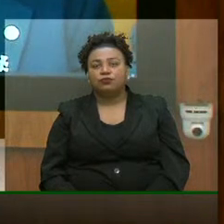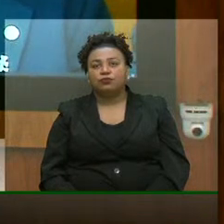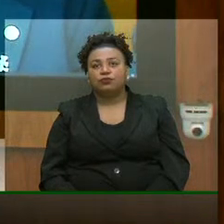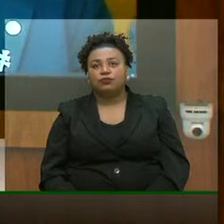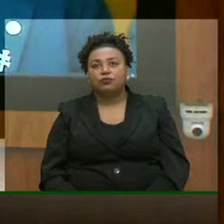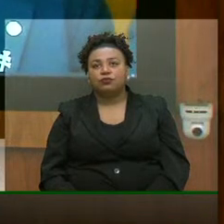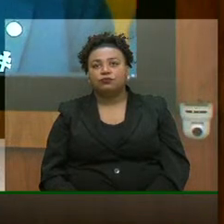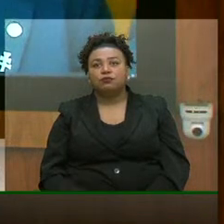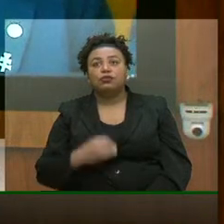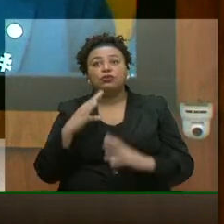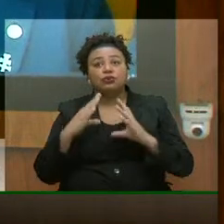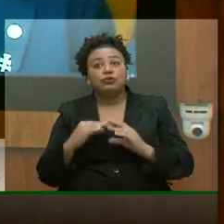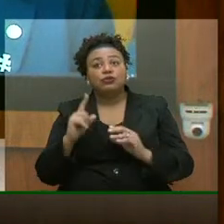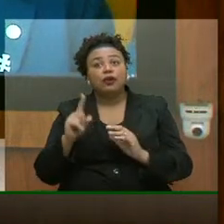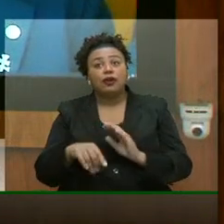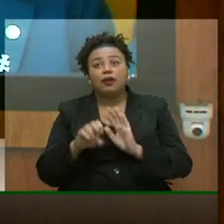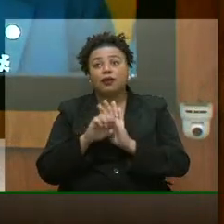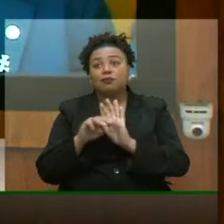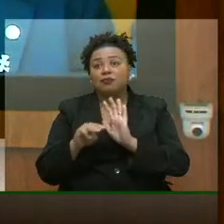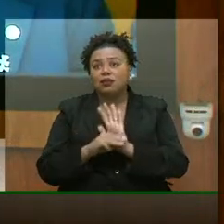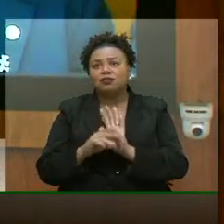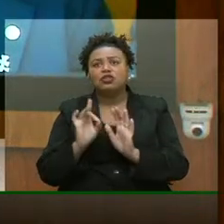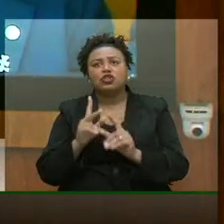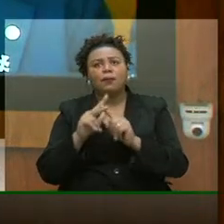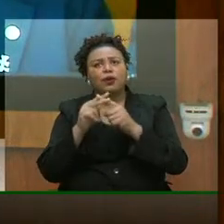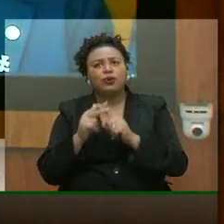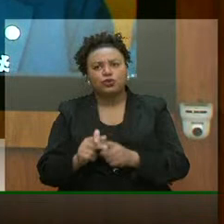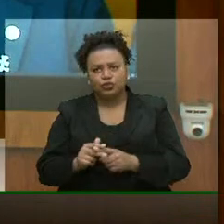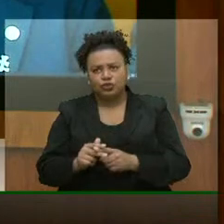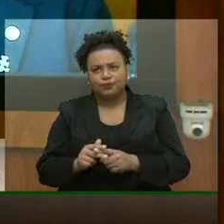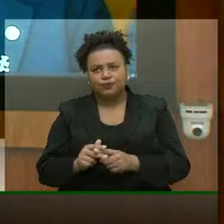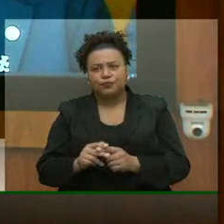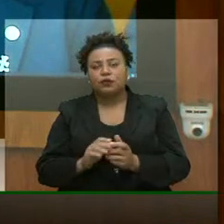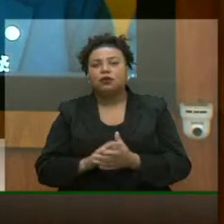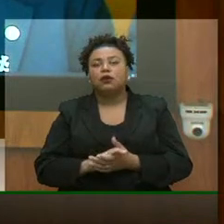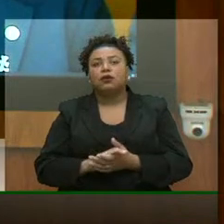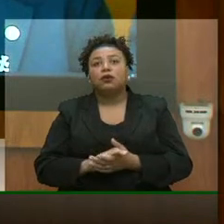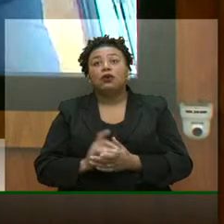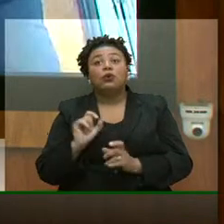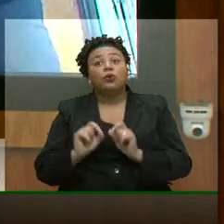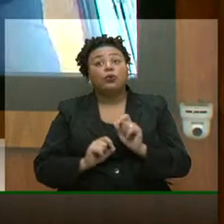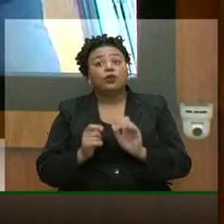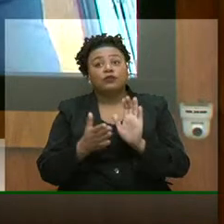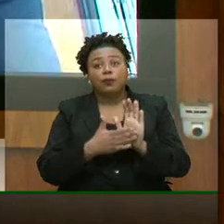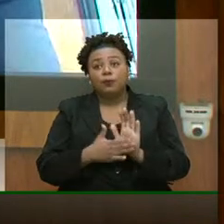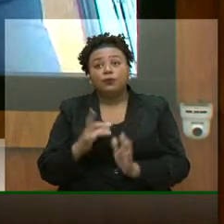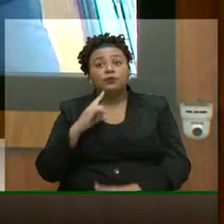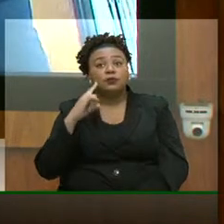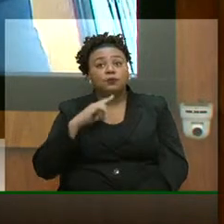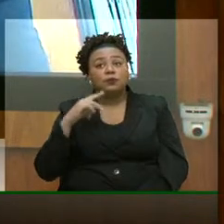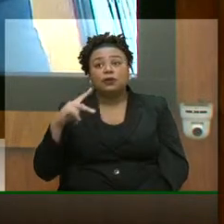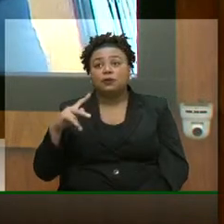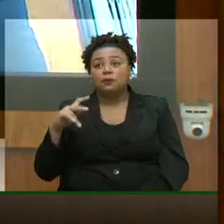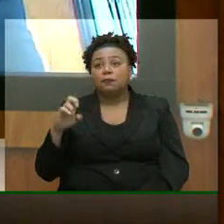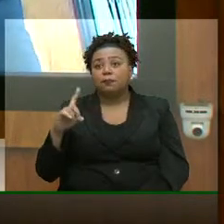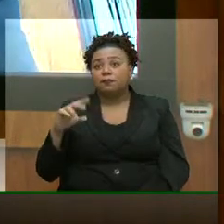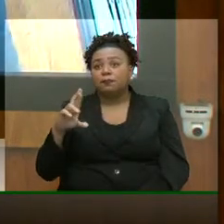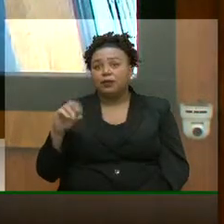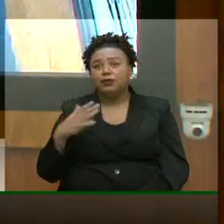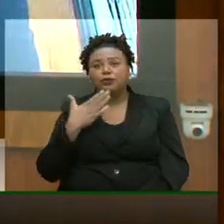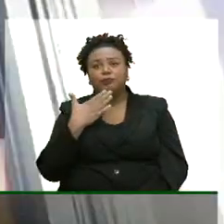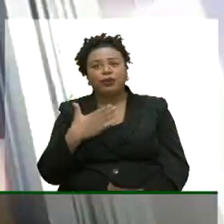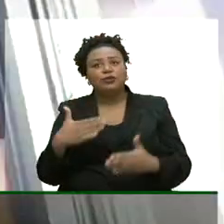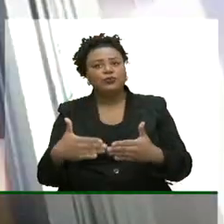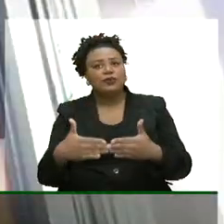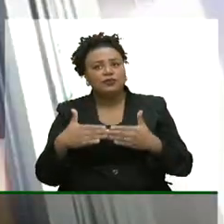Felicito, senhor presidente, é uma emenda de caráter retificativo, aquilo que foi proposto pelo deputado Pedro Pereira. Tomo aqui, peço licença